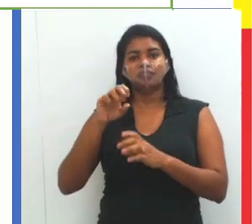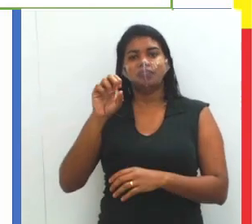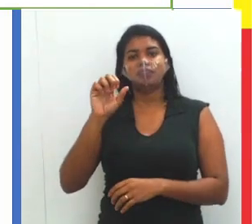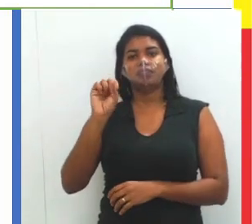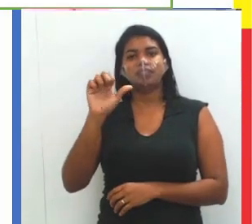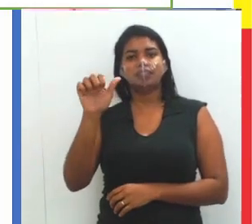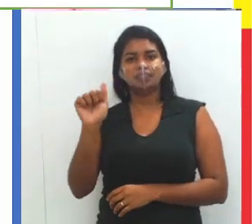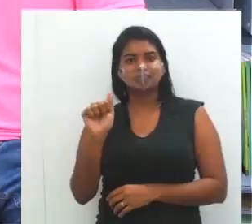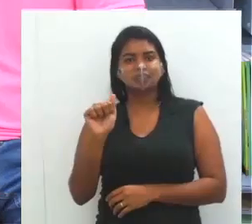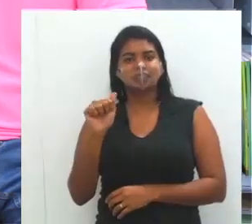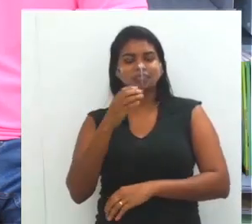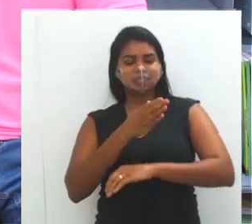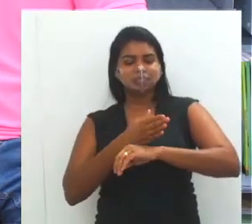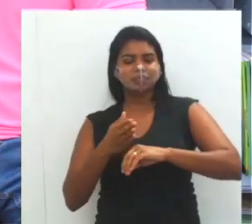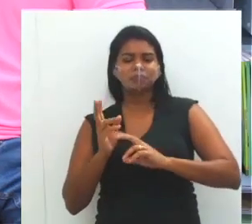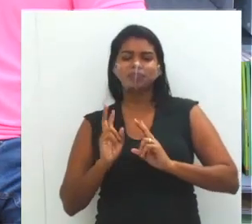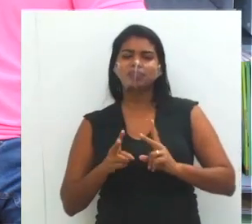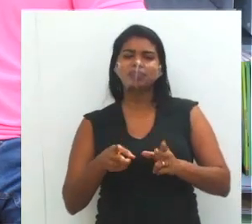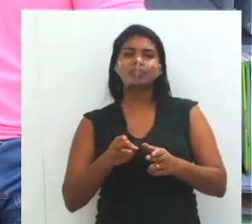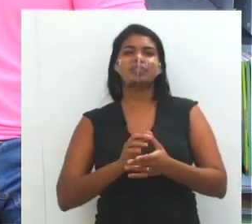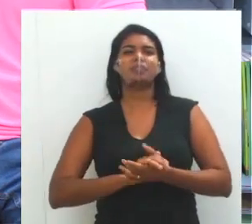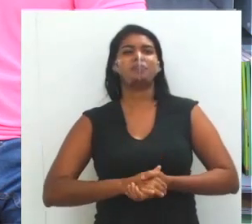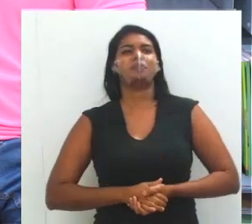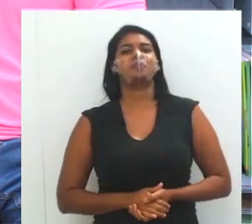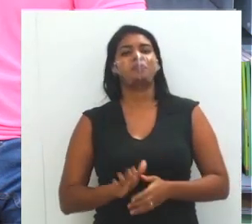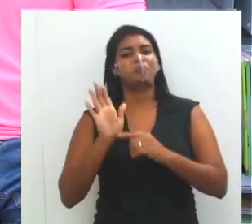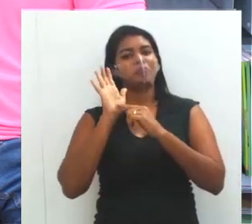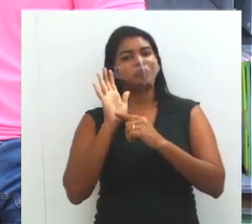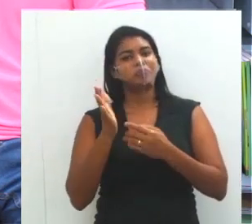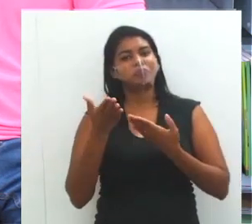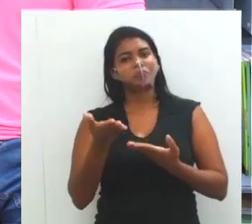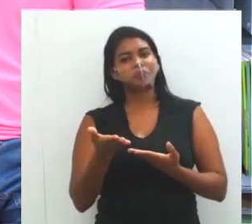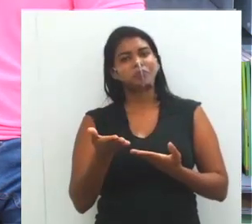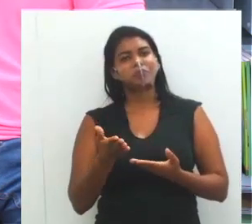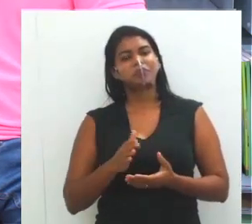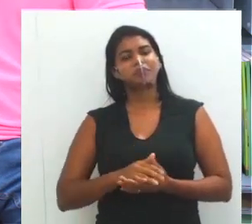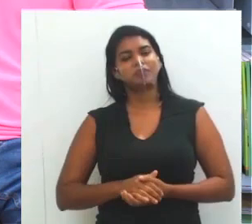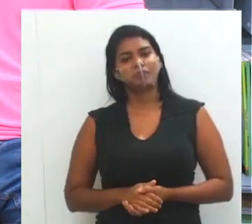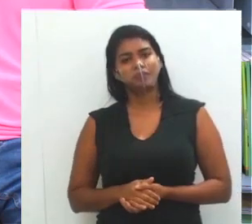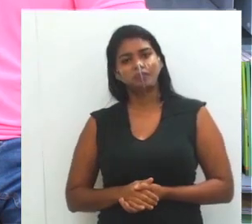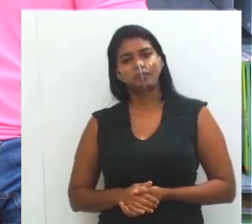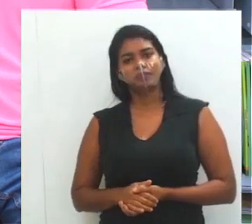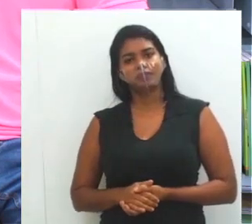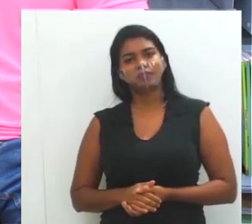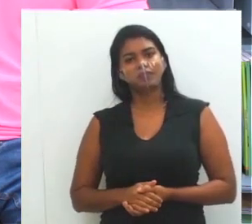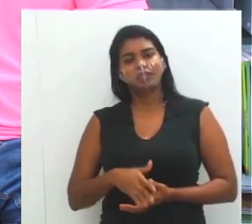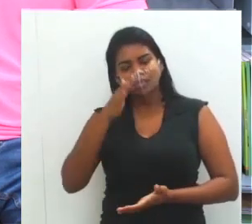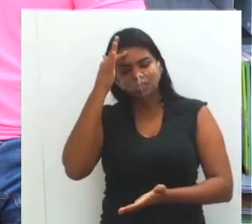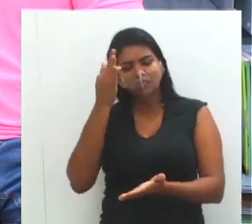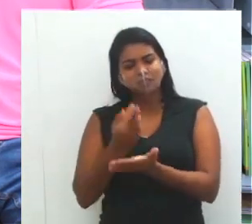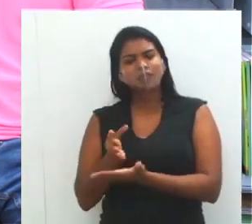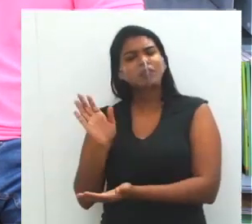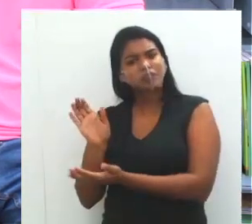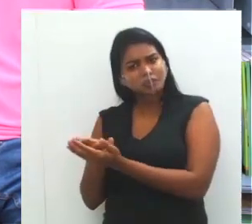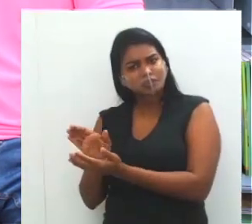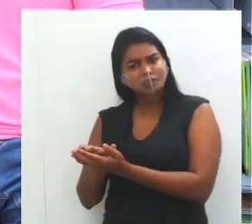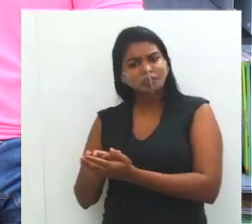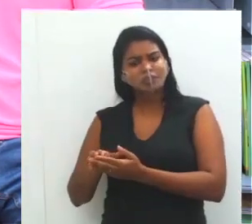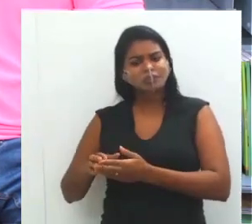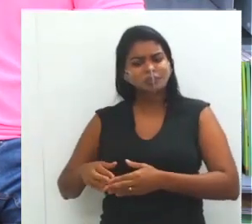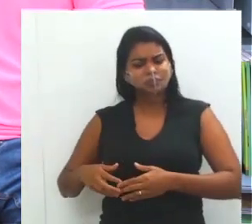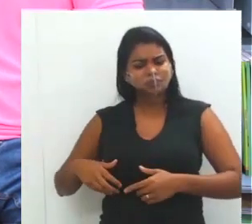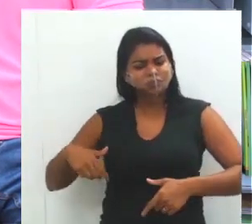Asa Branca. Ele sempre, Samuel, trazendo essa questão do Nordeste, não é isso? Que ele foi fiel, né?